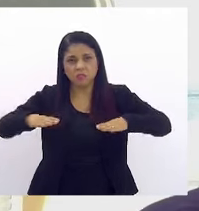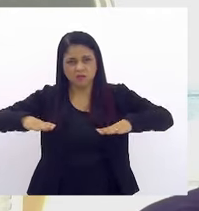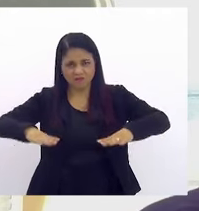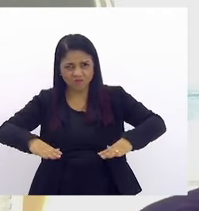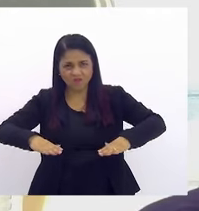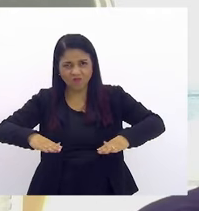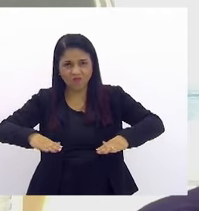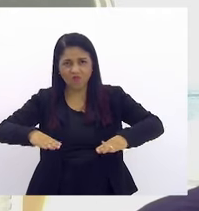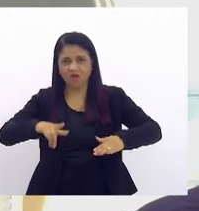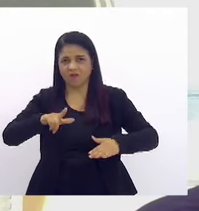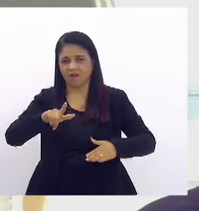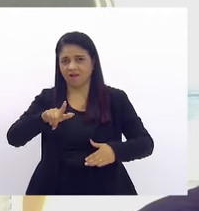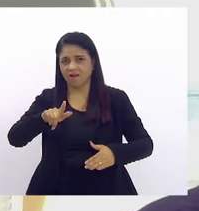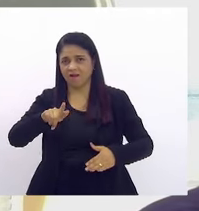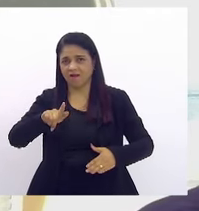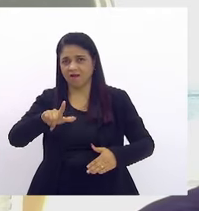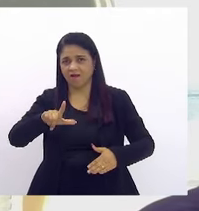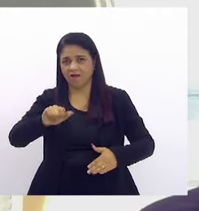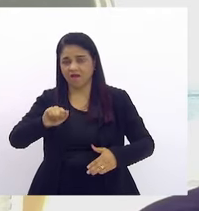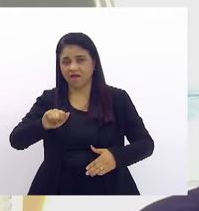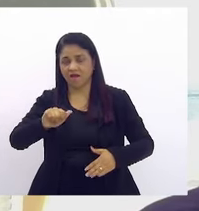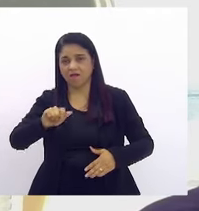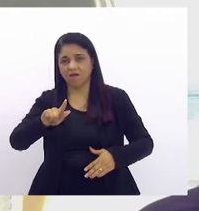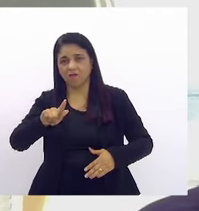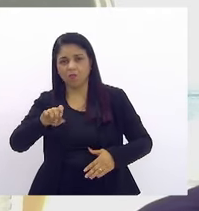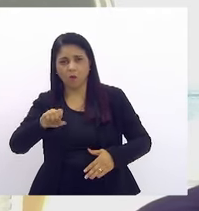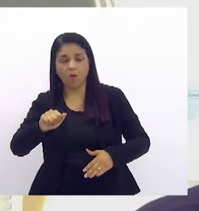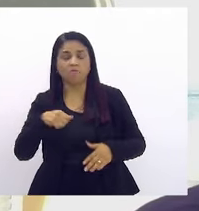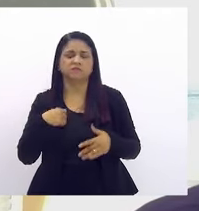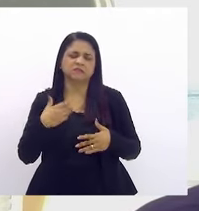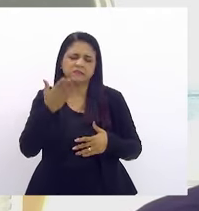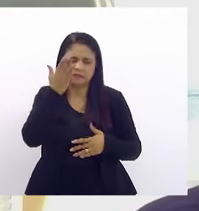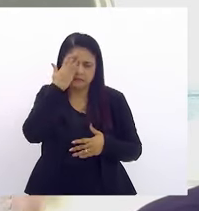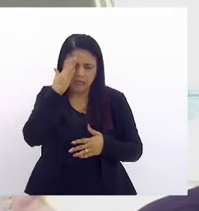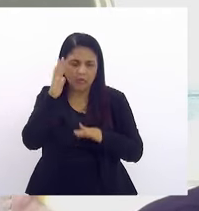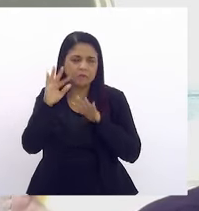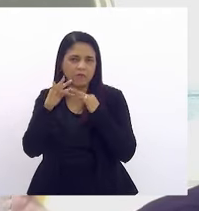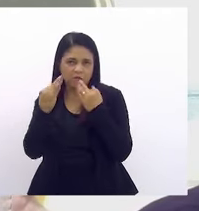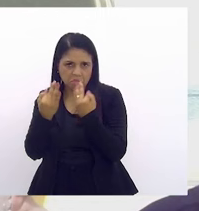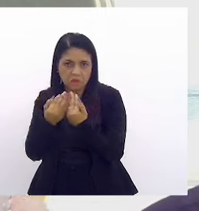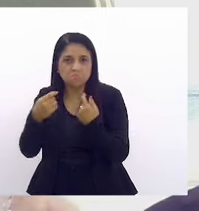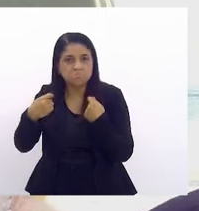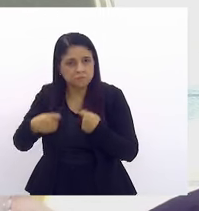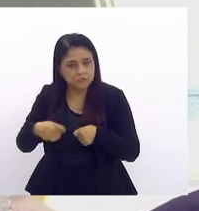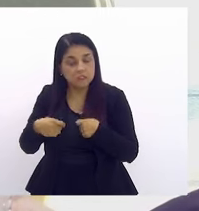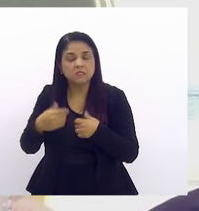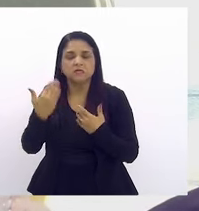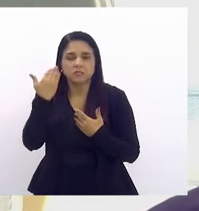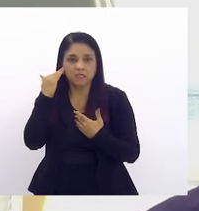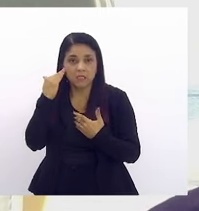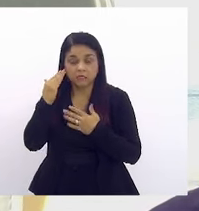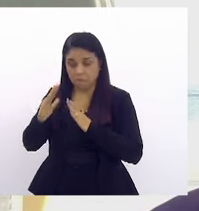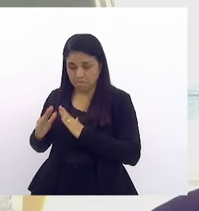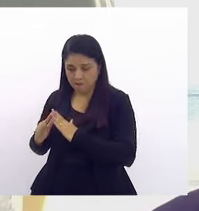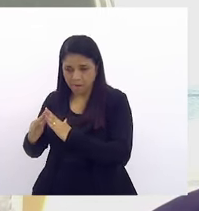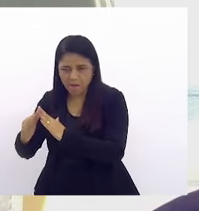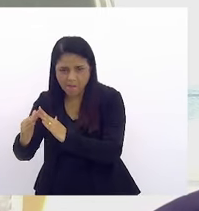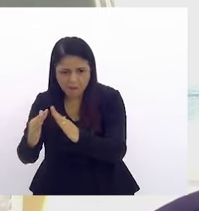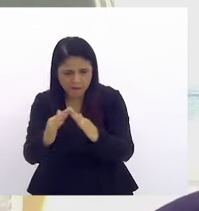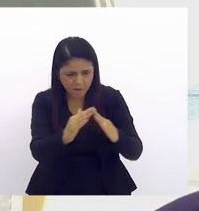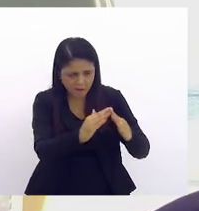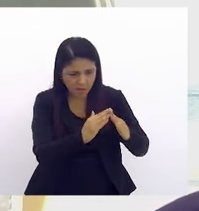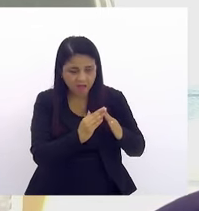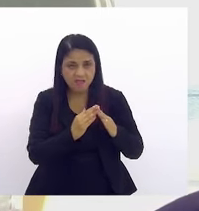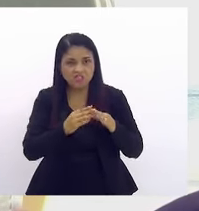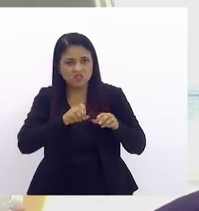simplesmente as famílias, que tudo bem, preciso, a gente entende tudo isso, mas vão se estabelecer lá, jogar esgoto in natura